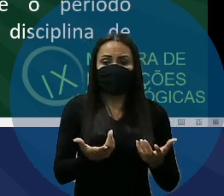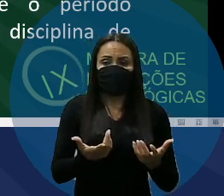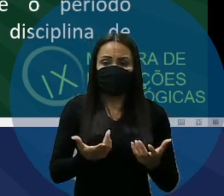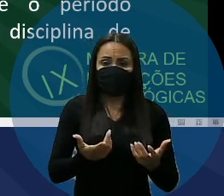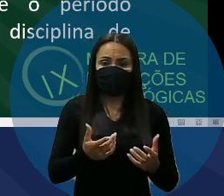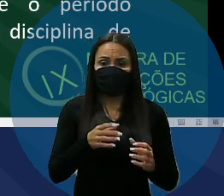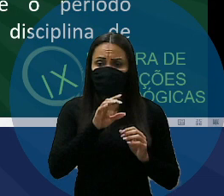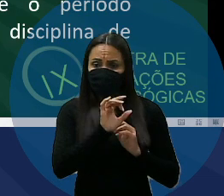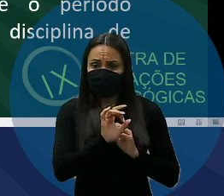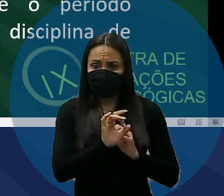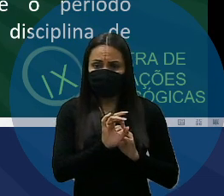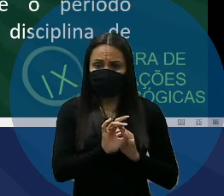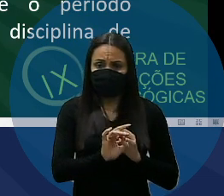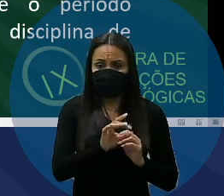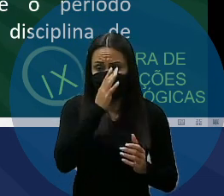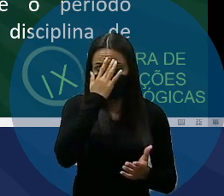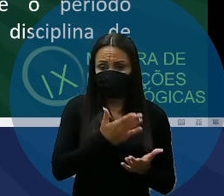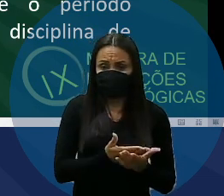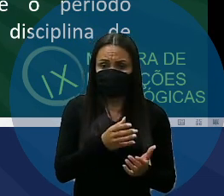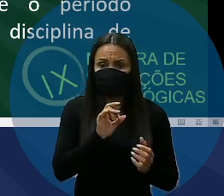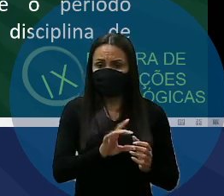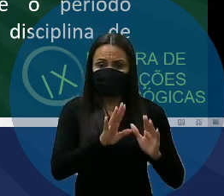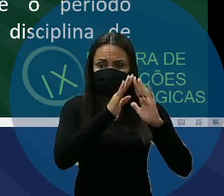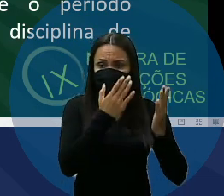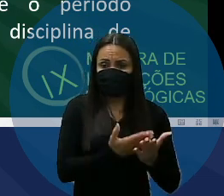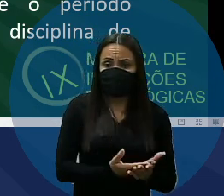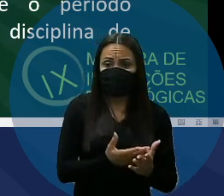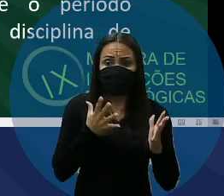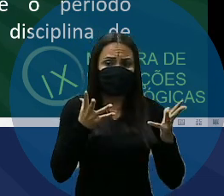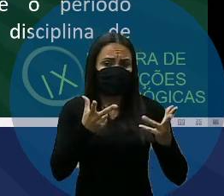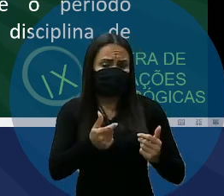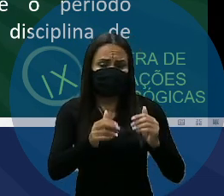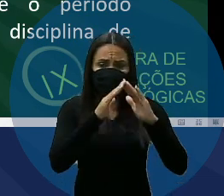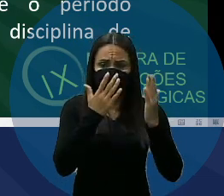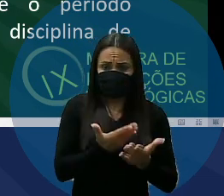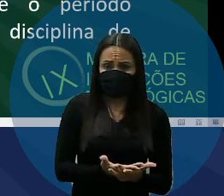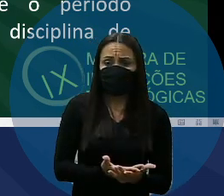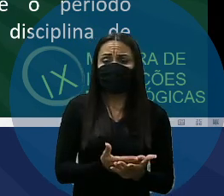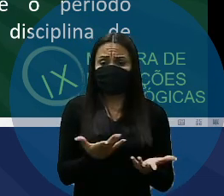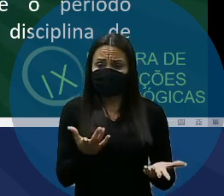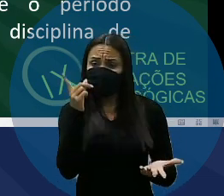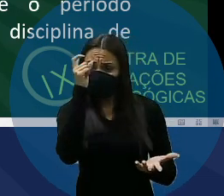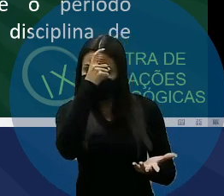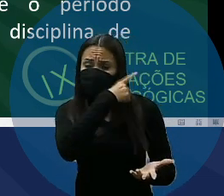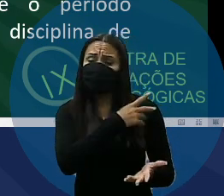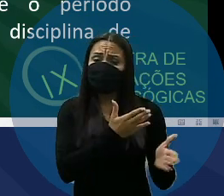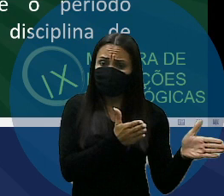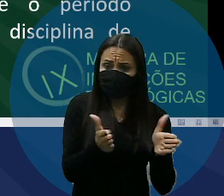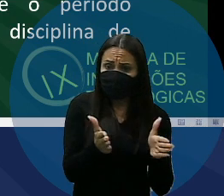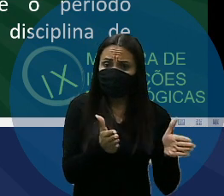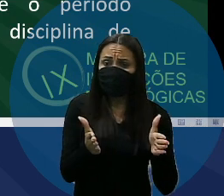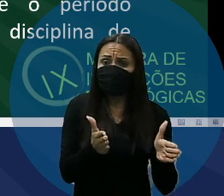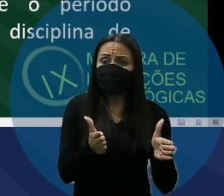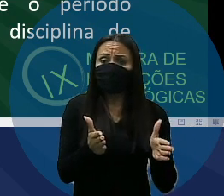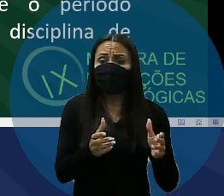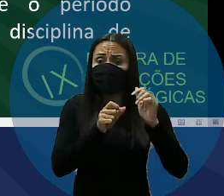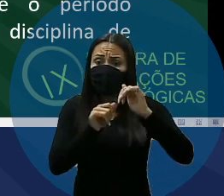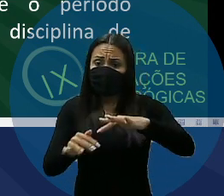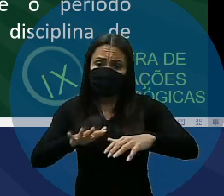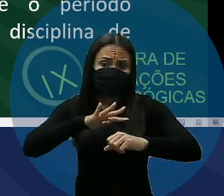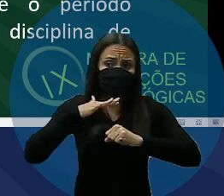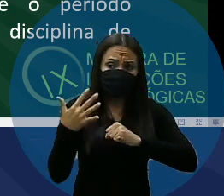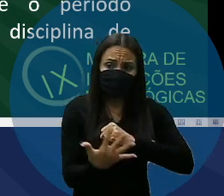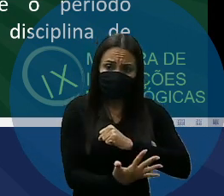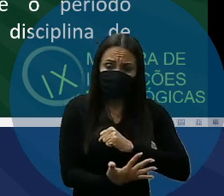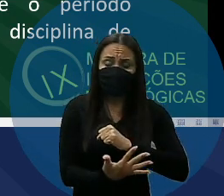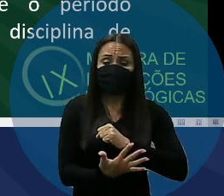só, eu acredito, não só na minha escola, mas em todas as escolas privadas, públicas, né, por conta da pandemia do